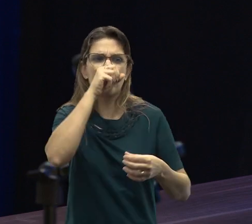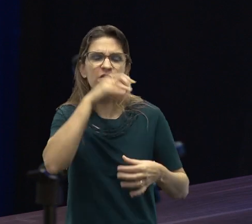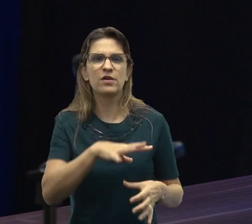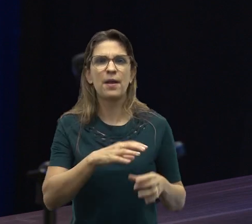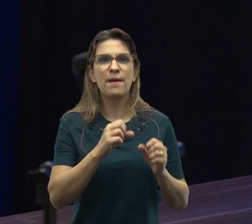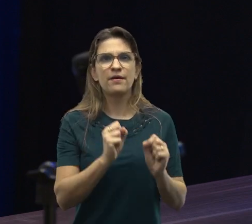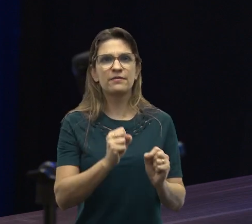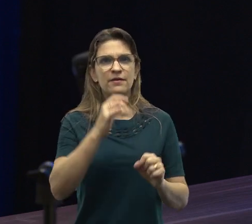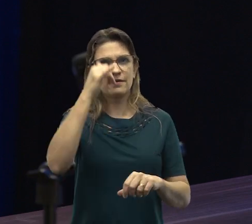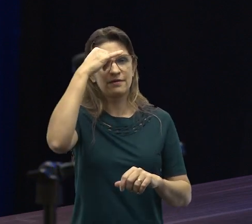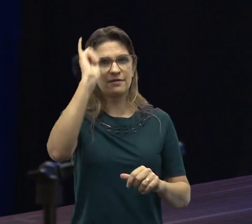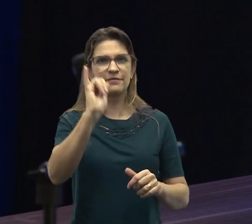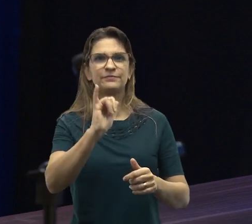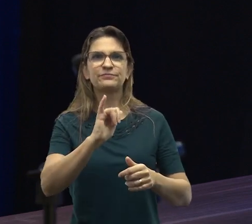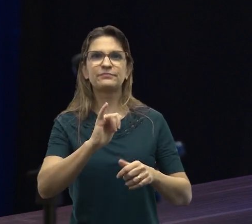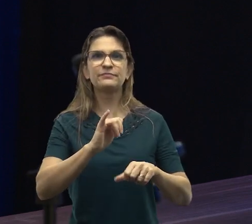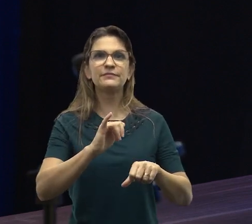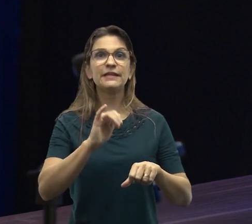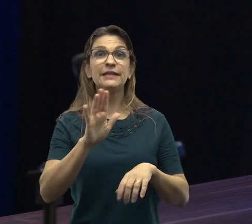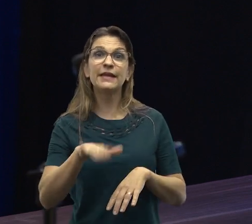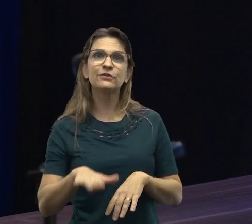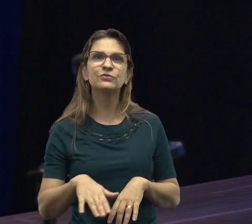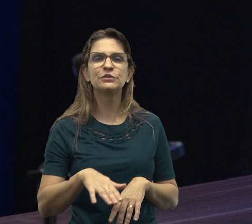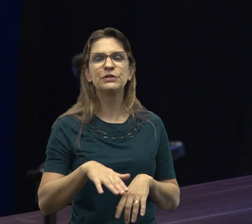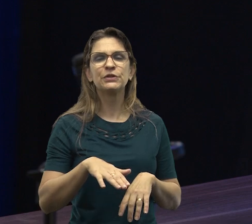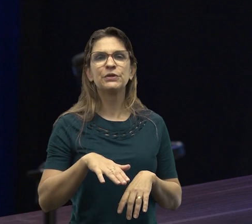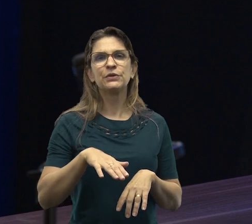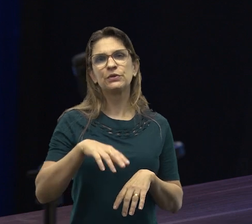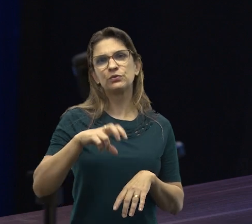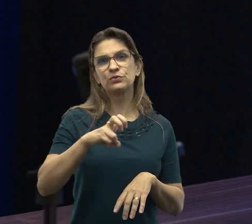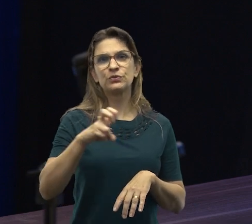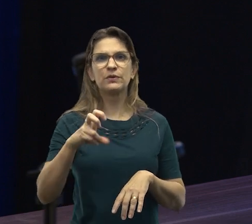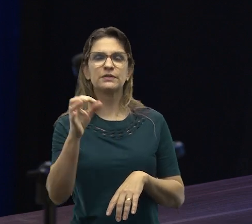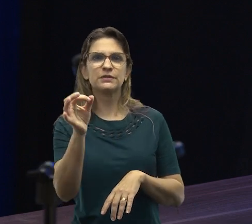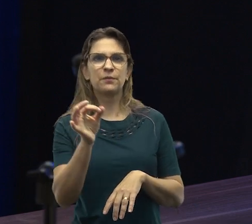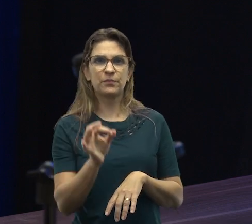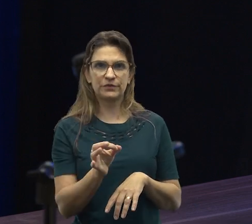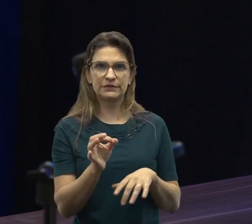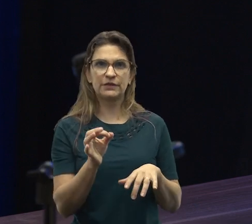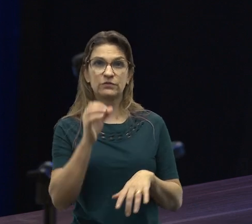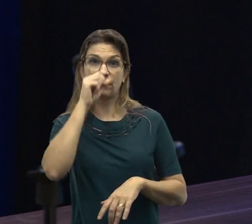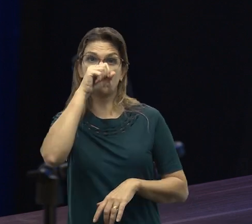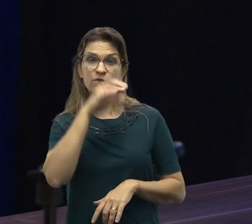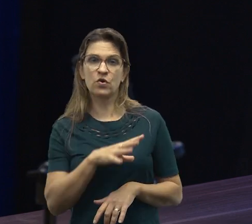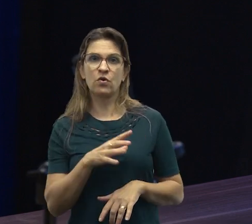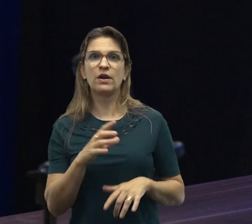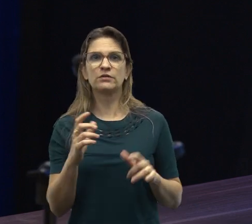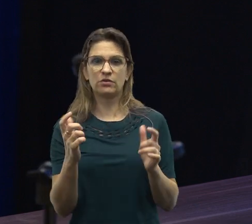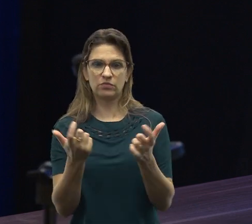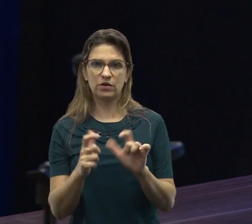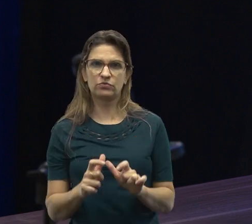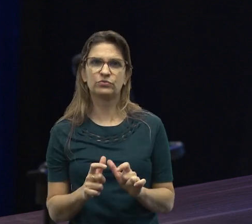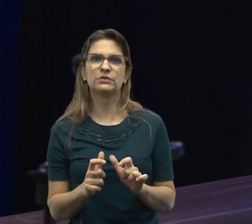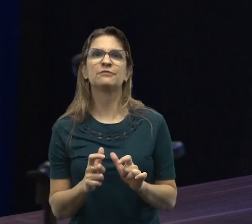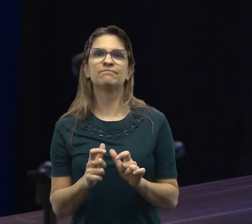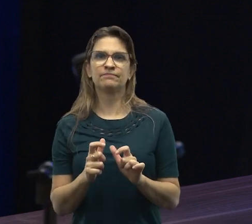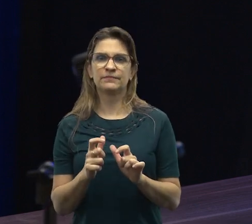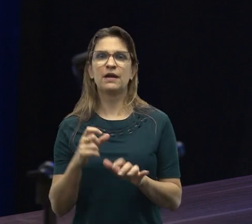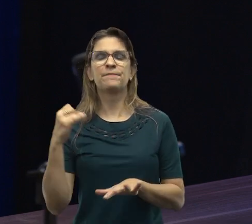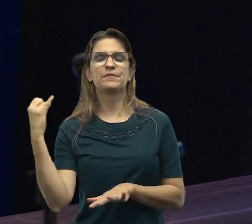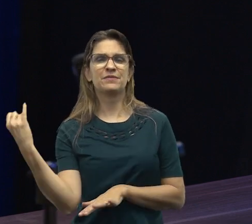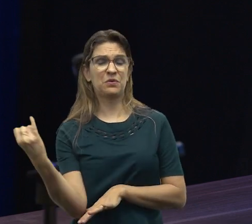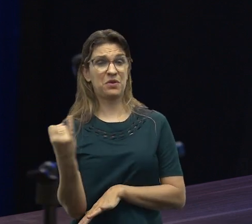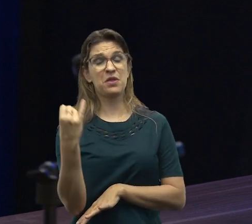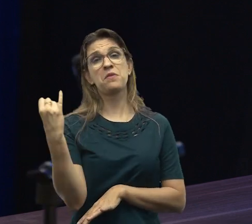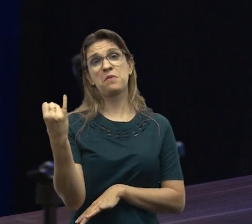em mais de 75% a reincidência da violência, né, da mulher. Então, isso realmente quebra o ciclo de